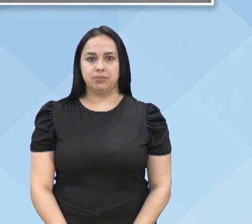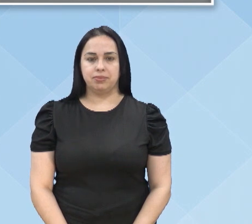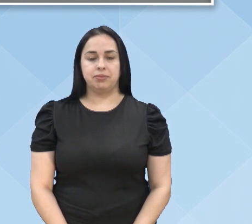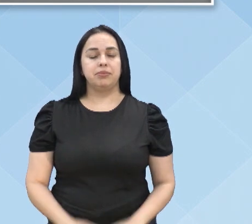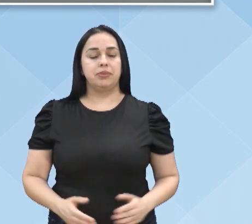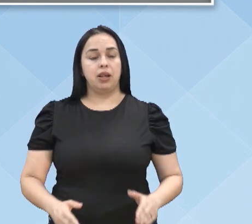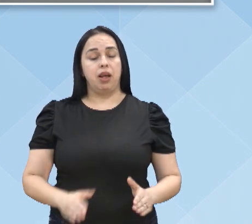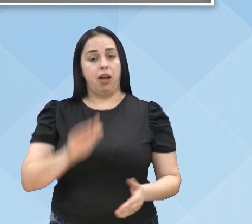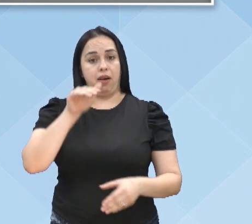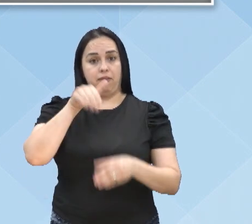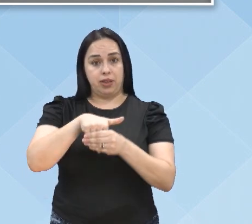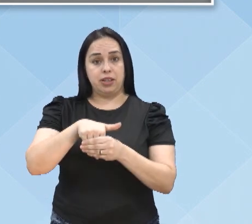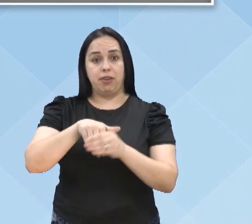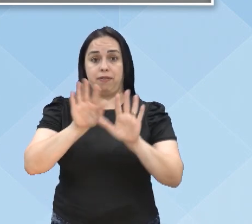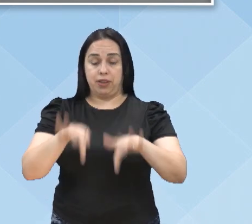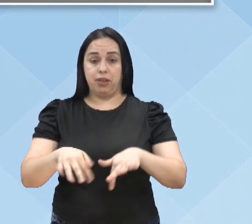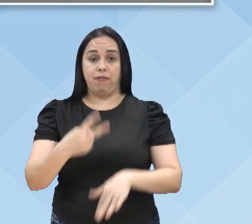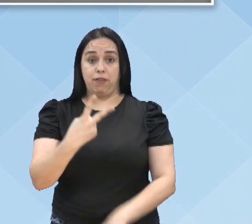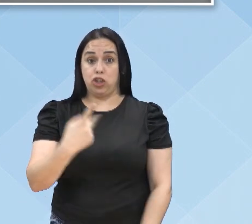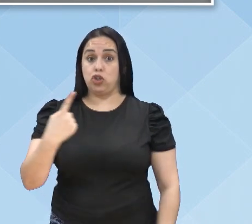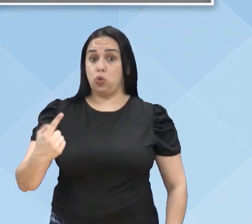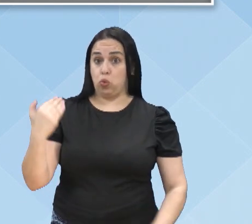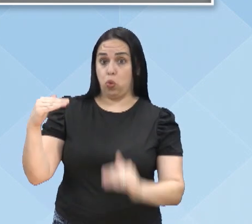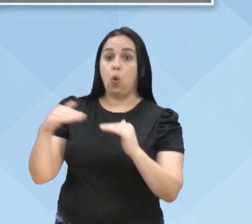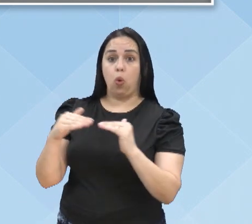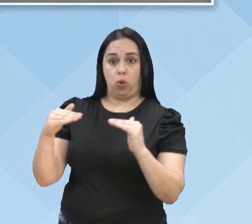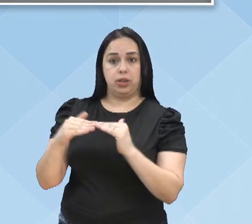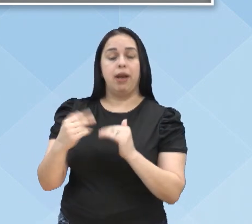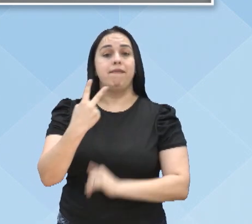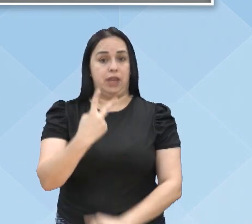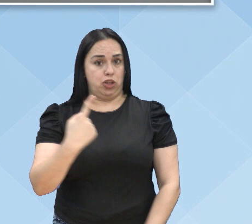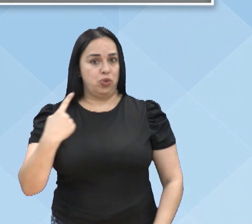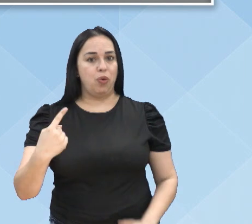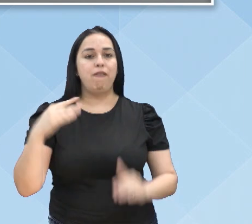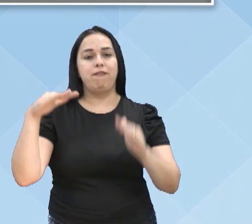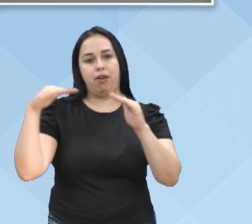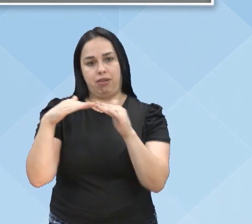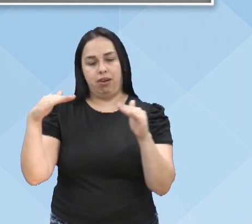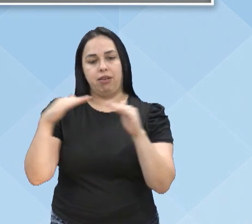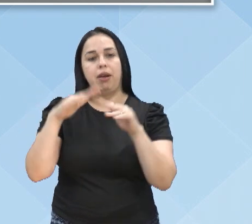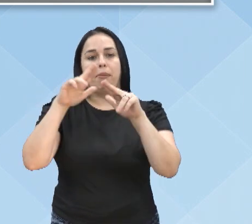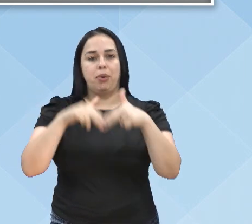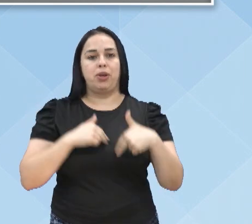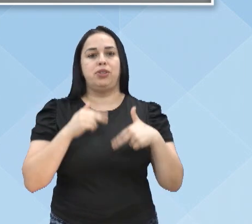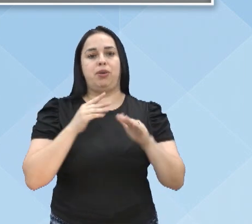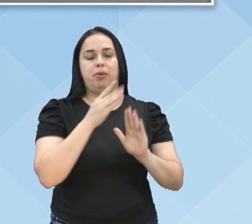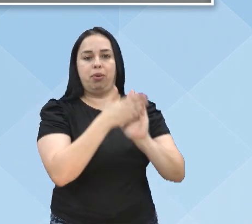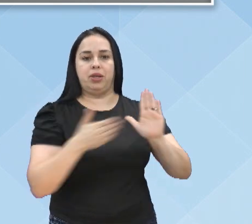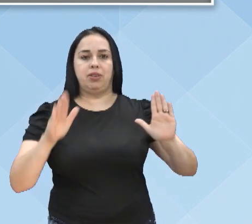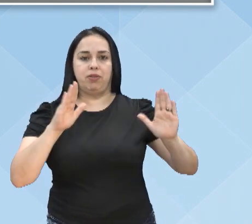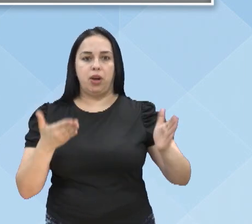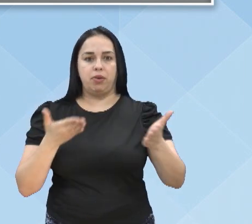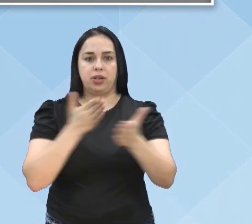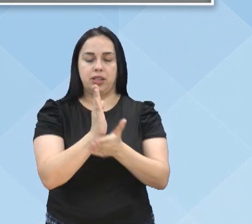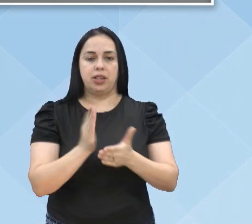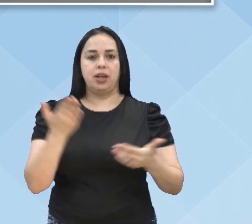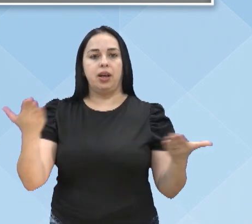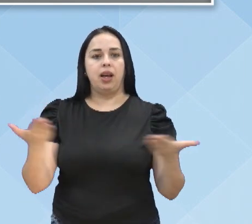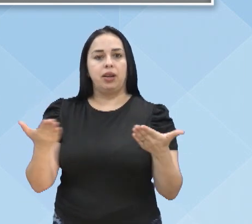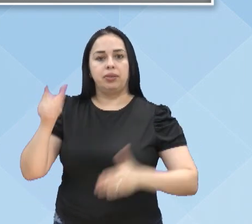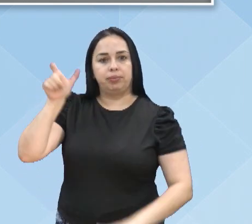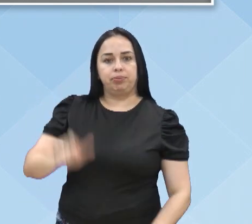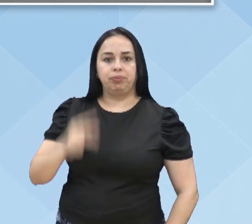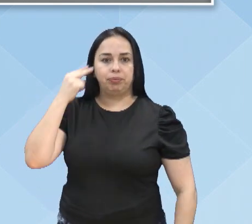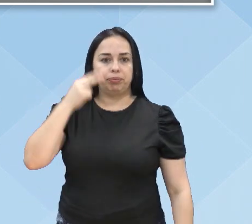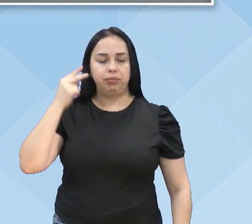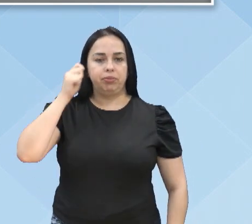Encerrada a votação. 21 votos favoráveis, senhor Com presidente. 21 votos favoráveis, está aprovado por unanimidade. Questão de ordem, a